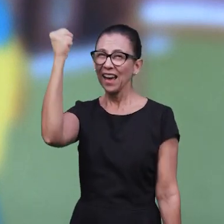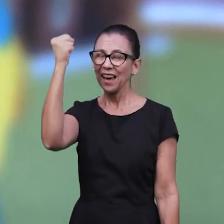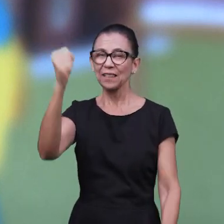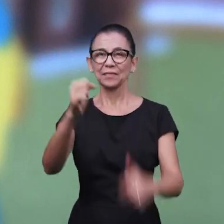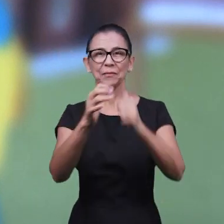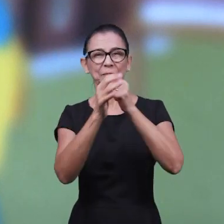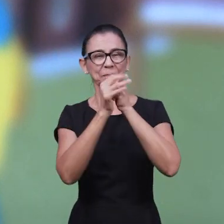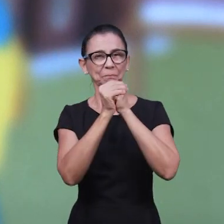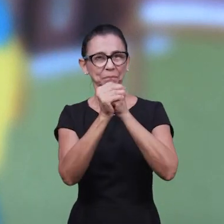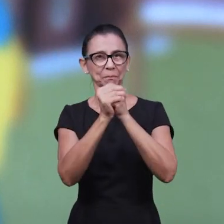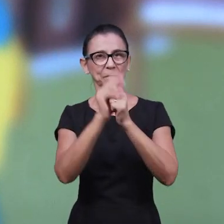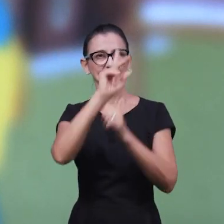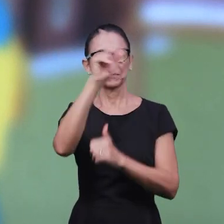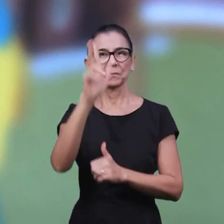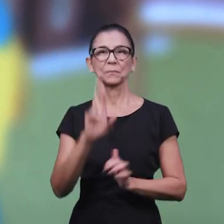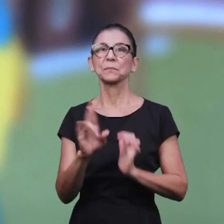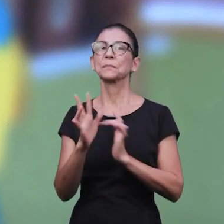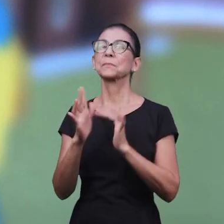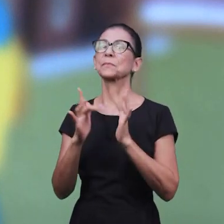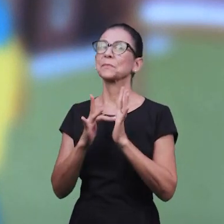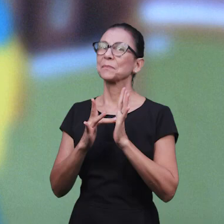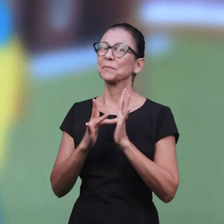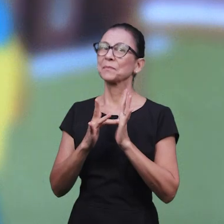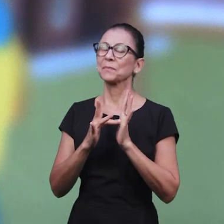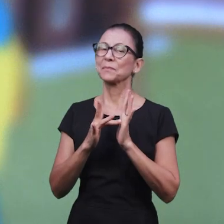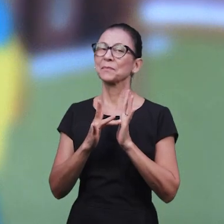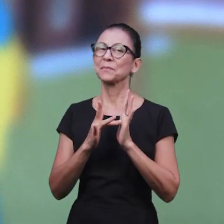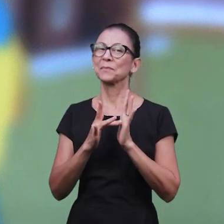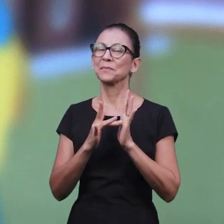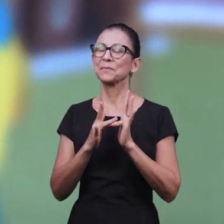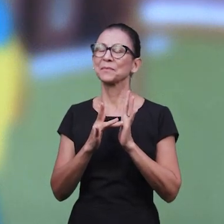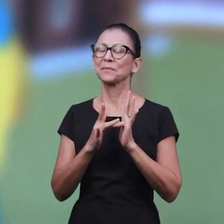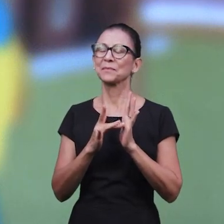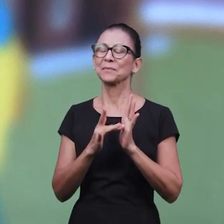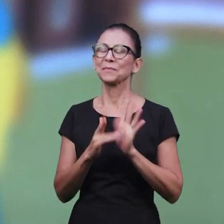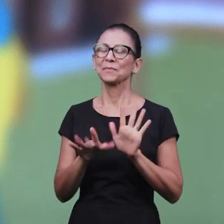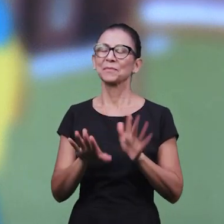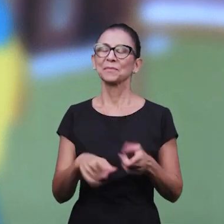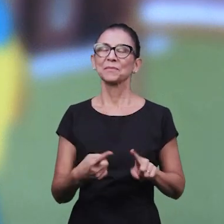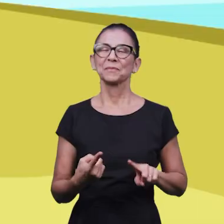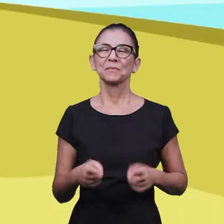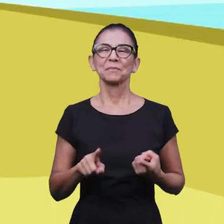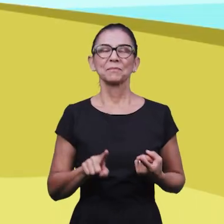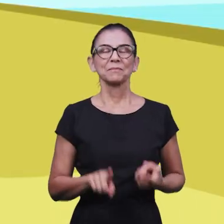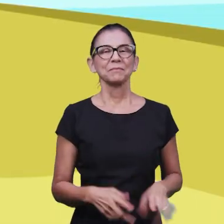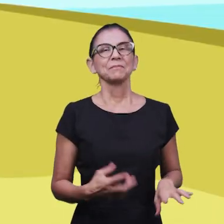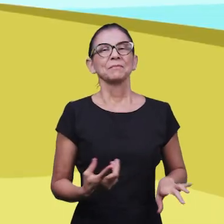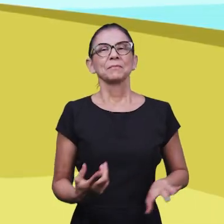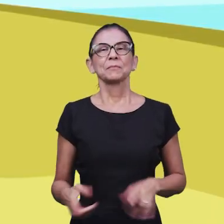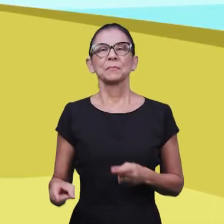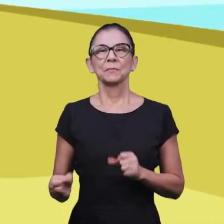Amém? A todos a paz do Senhor e até a próxima aula.